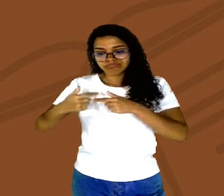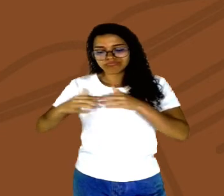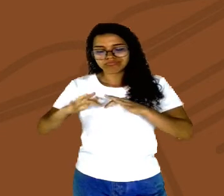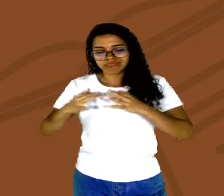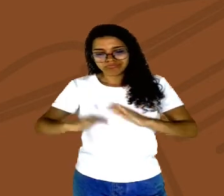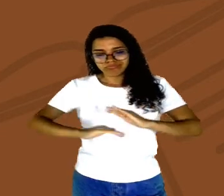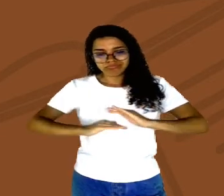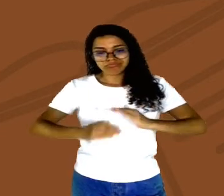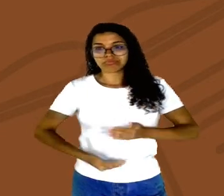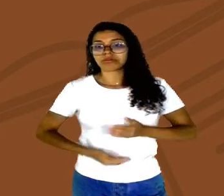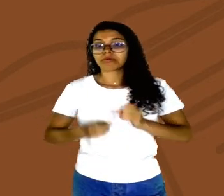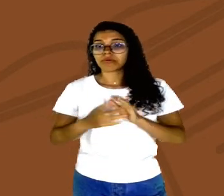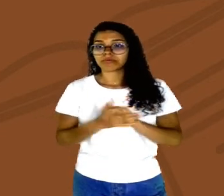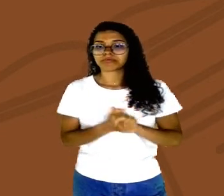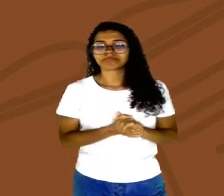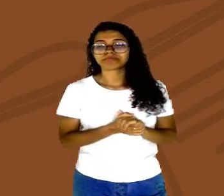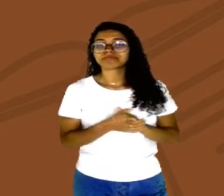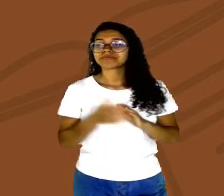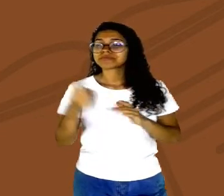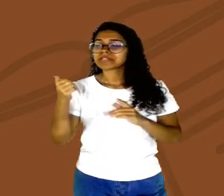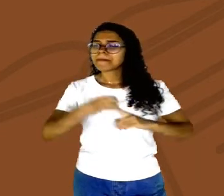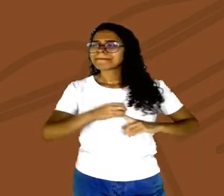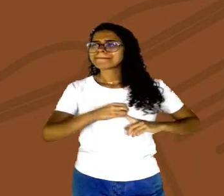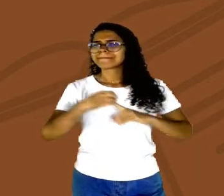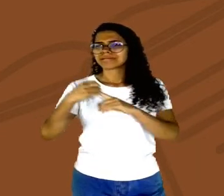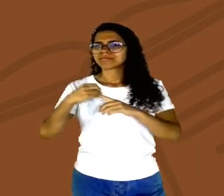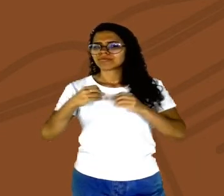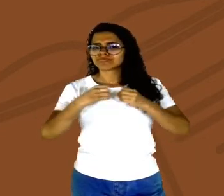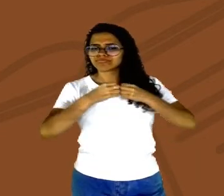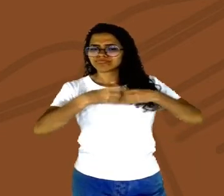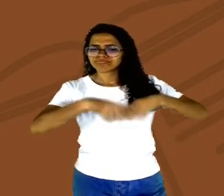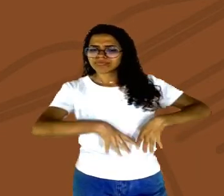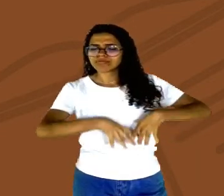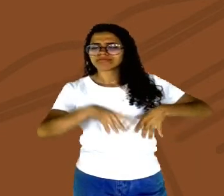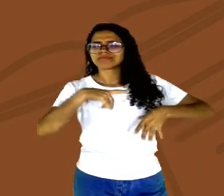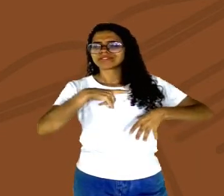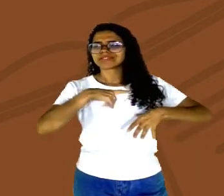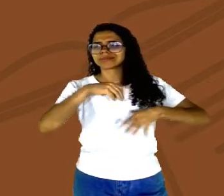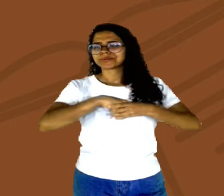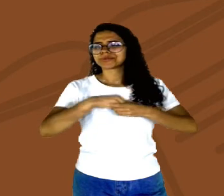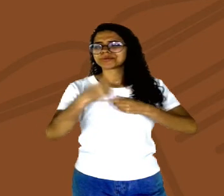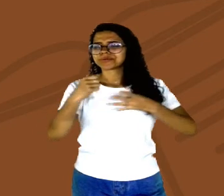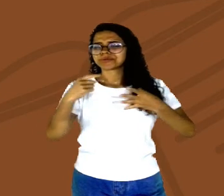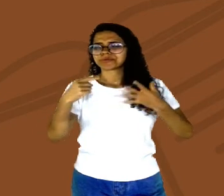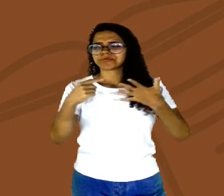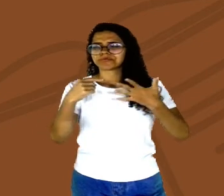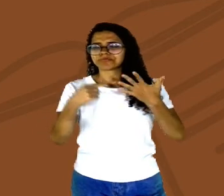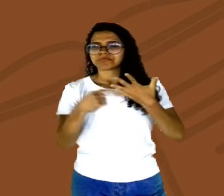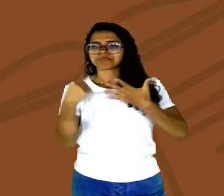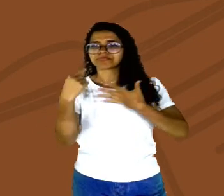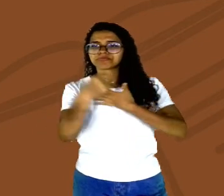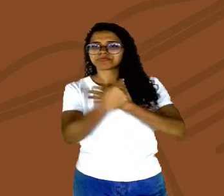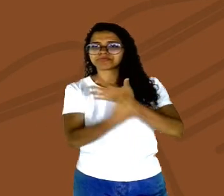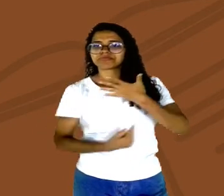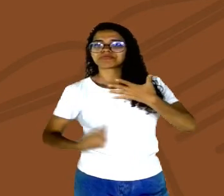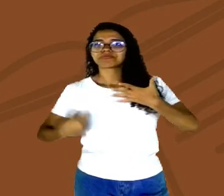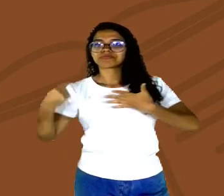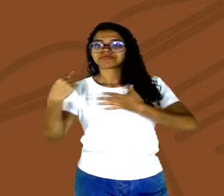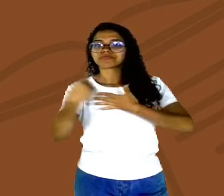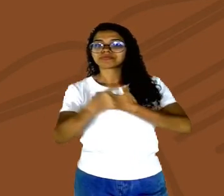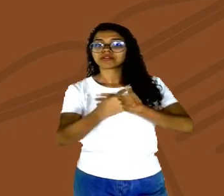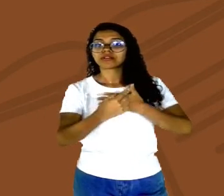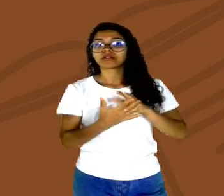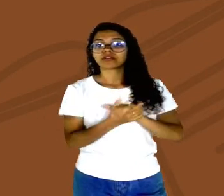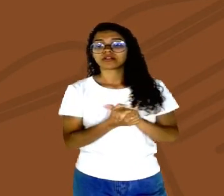professor. Então, essas são as principais glândulas que compõem o sistema endócrino. Deixo agora para